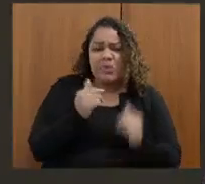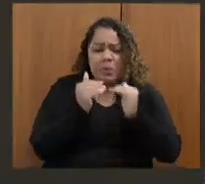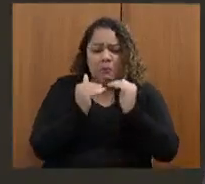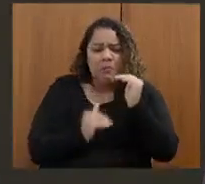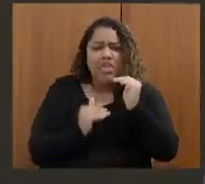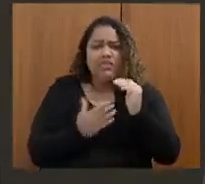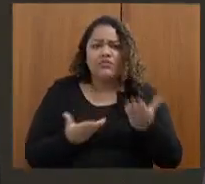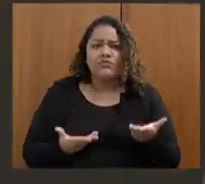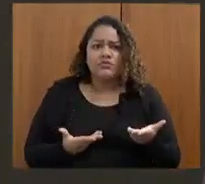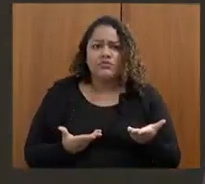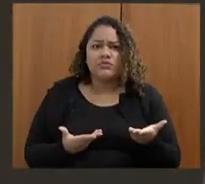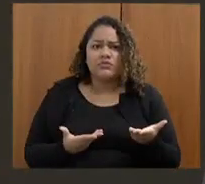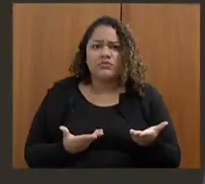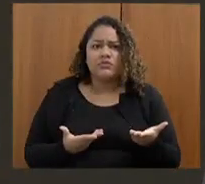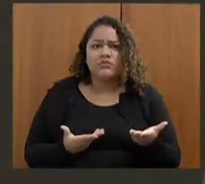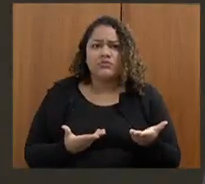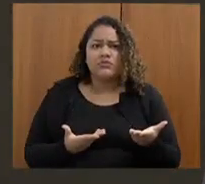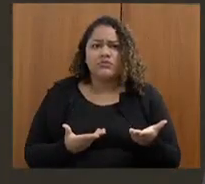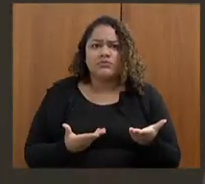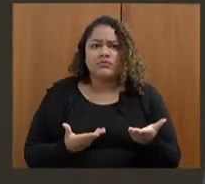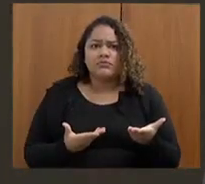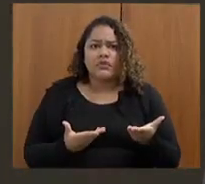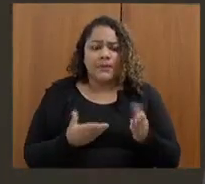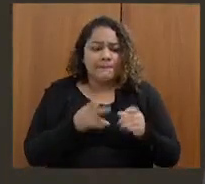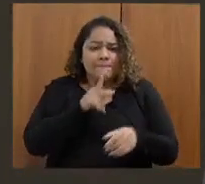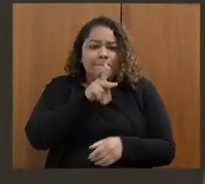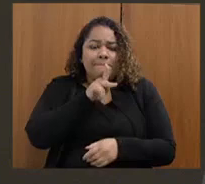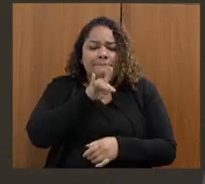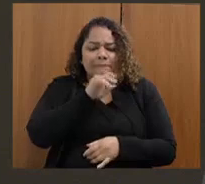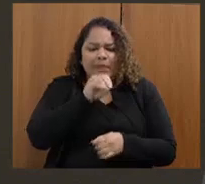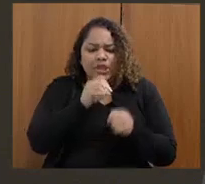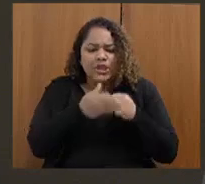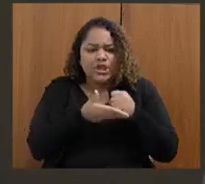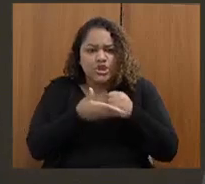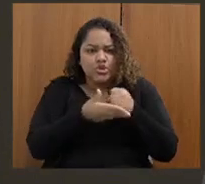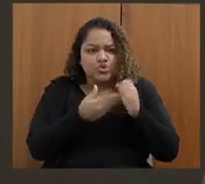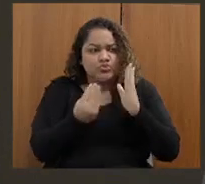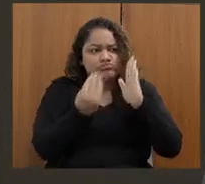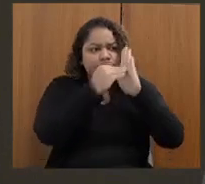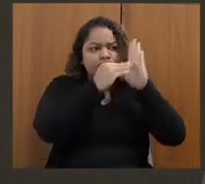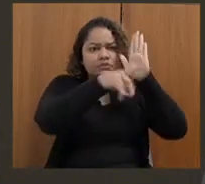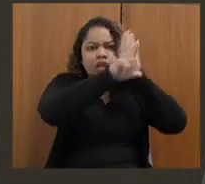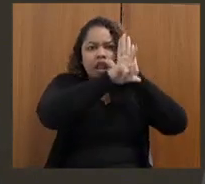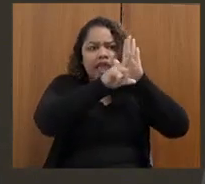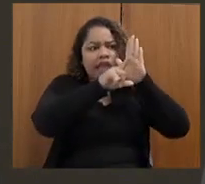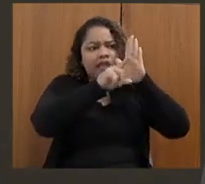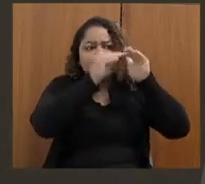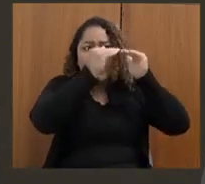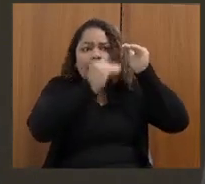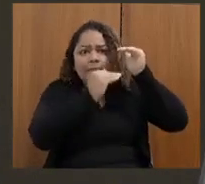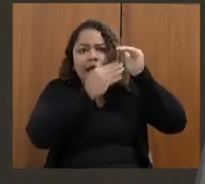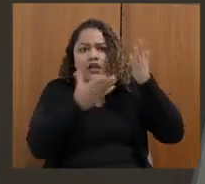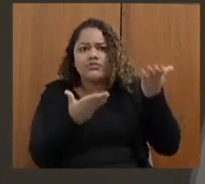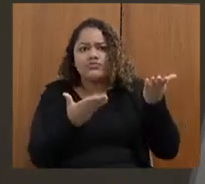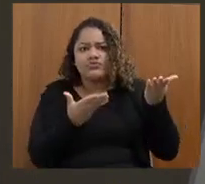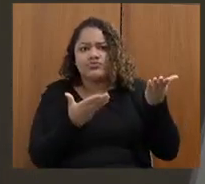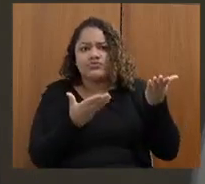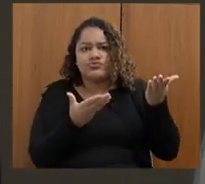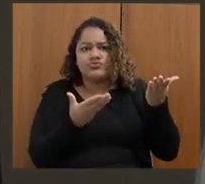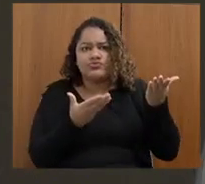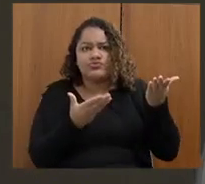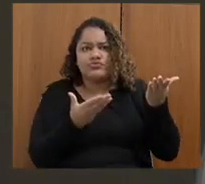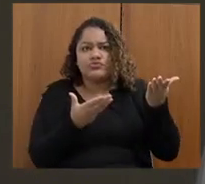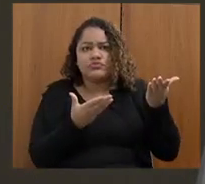abaixo do piso que deveria ser paga para profissionais que tem ensino